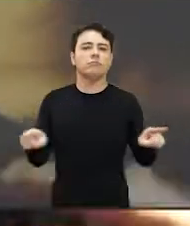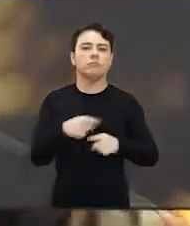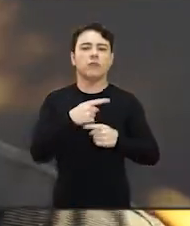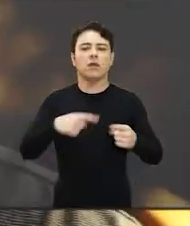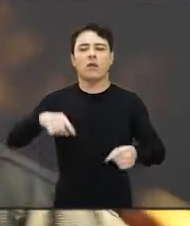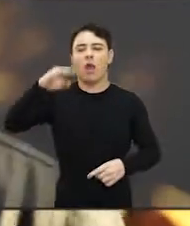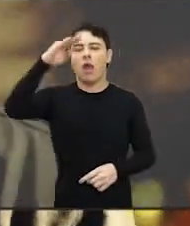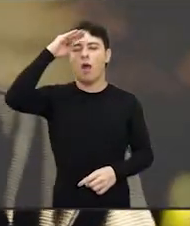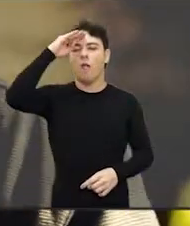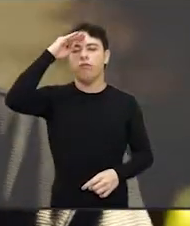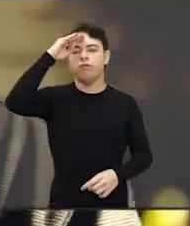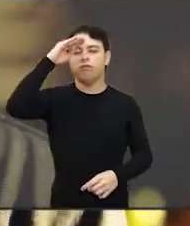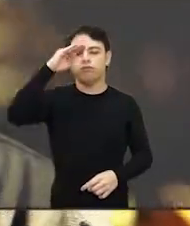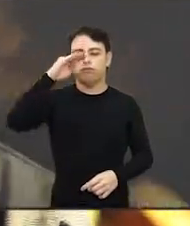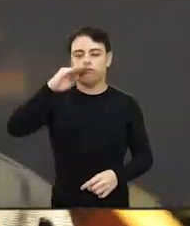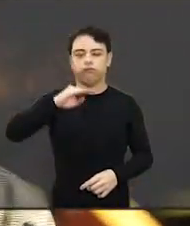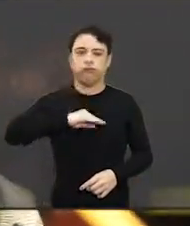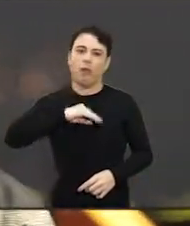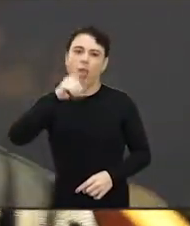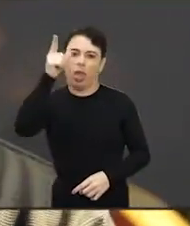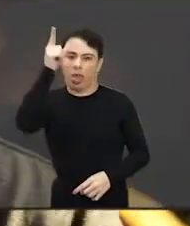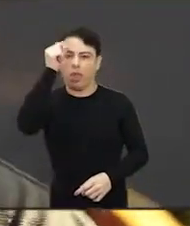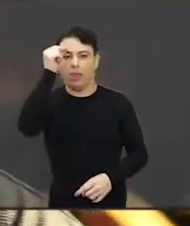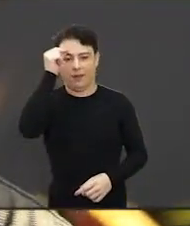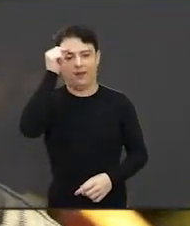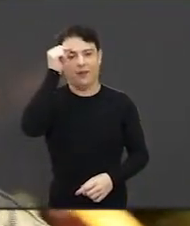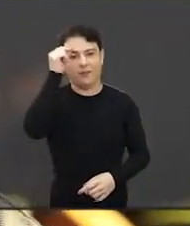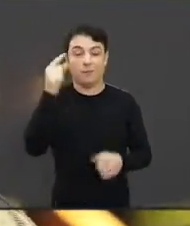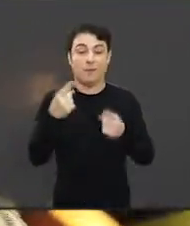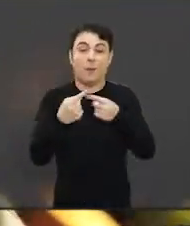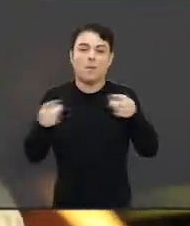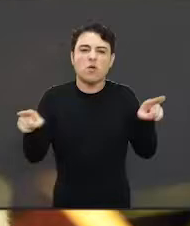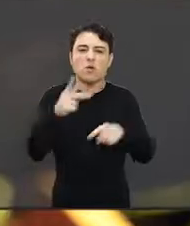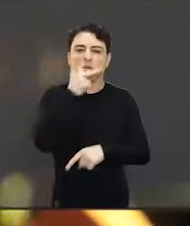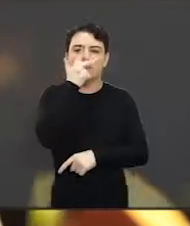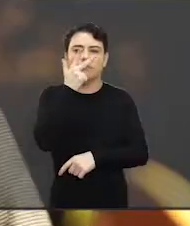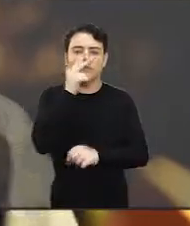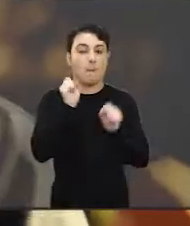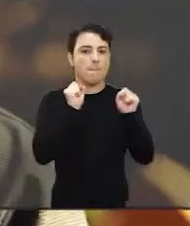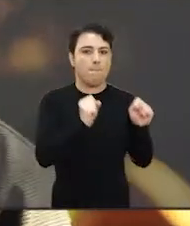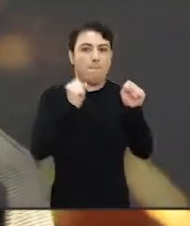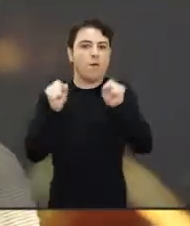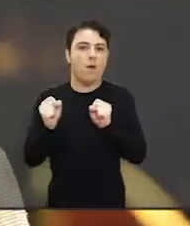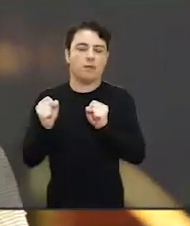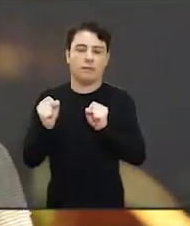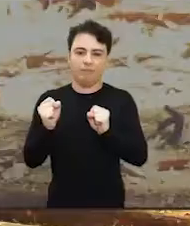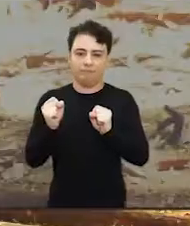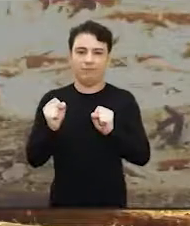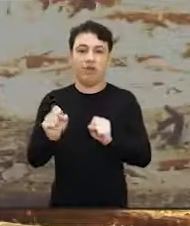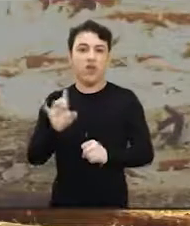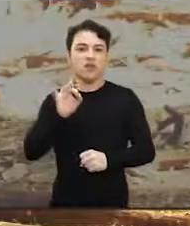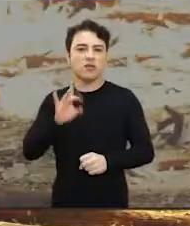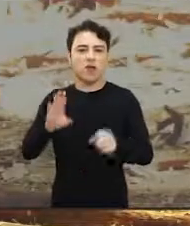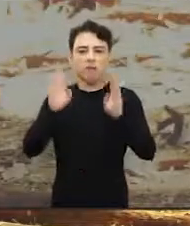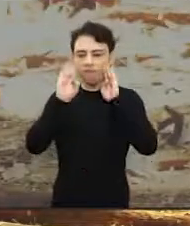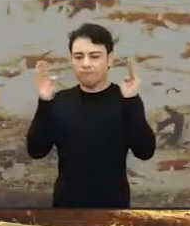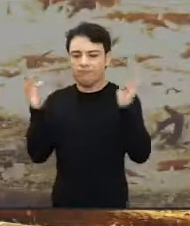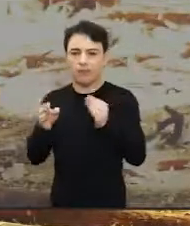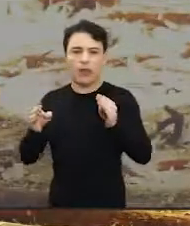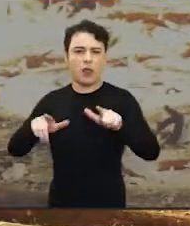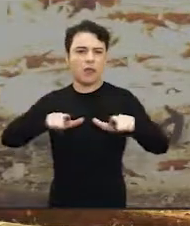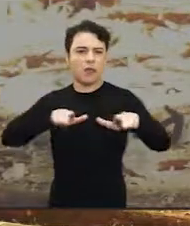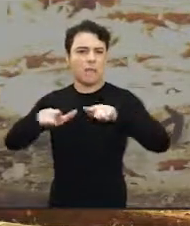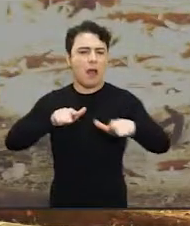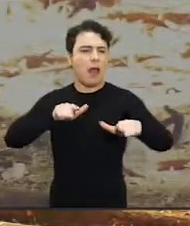uma rotina de trabalho estressante, ele chega na aula de um jeito e sai de outro, muito mais leve. Então a música tem esse poder,